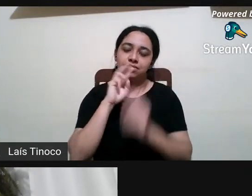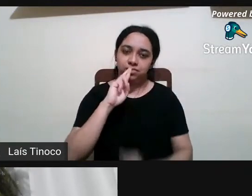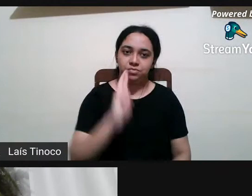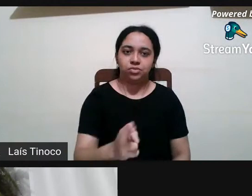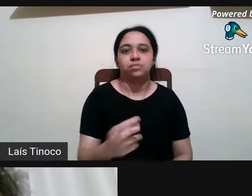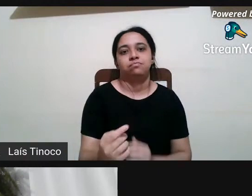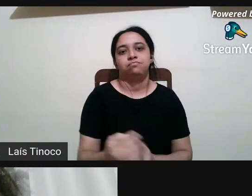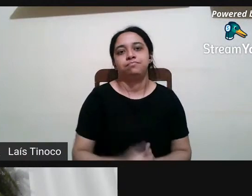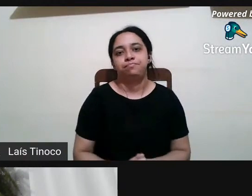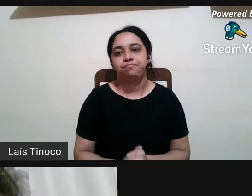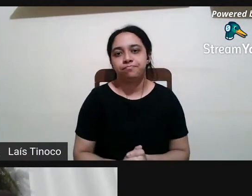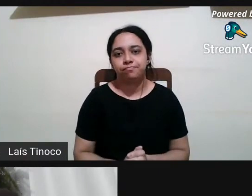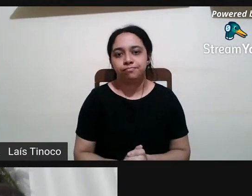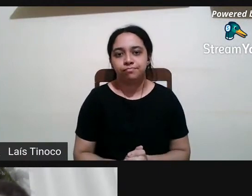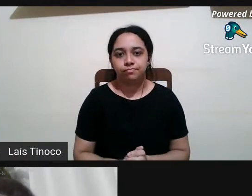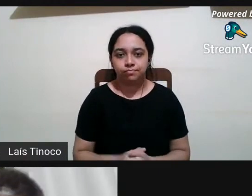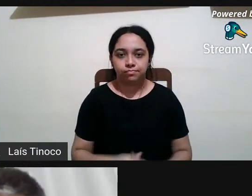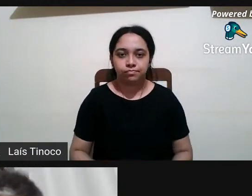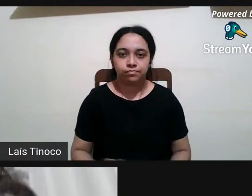Perfeito.